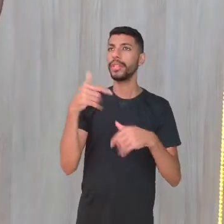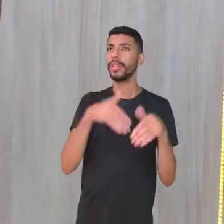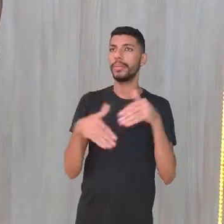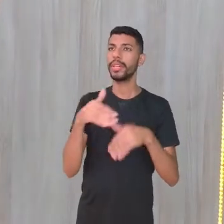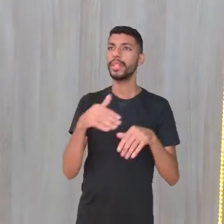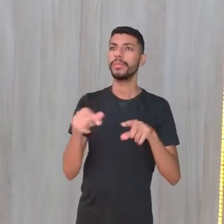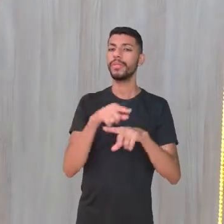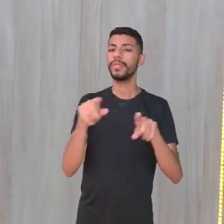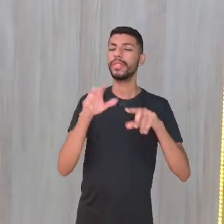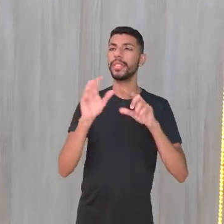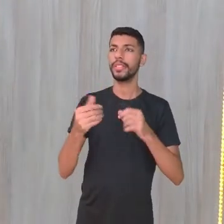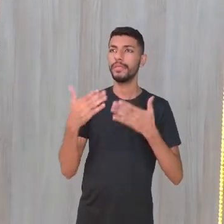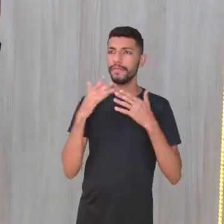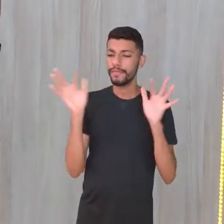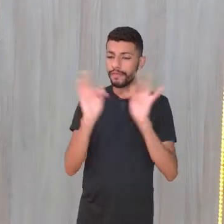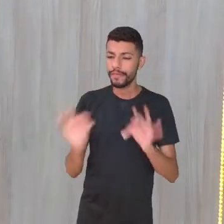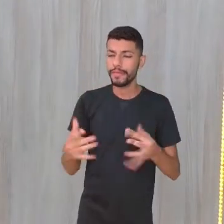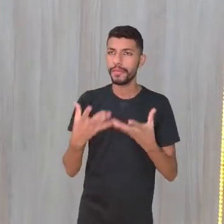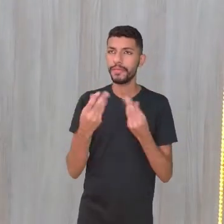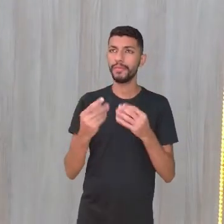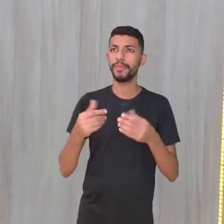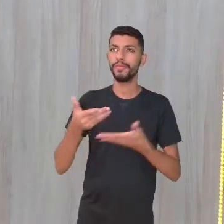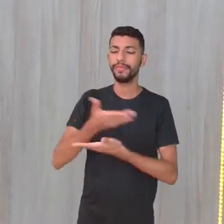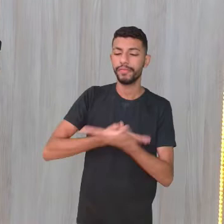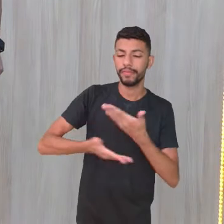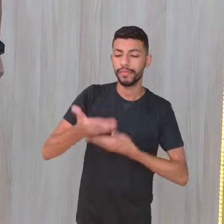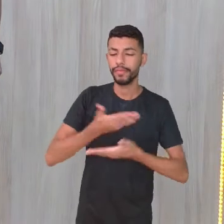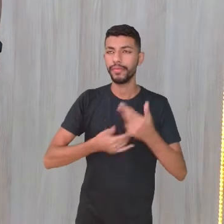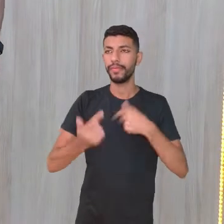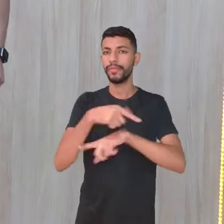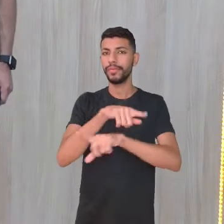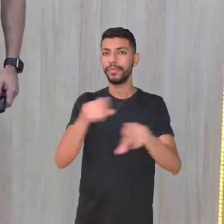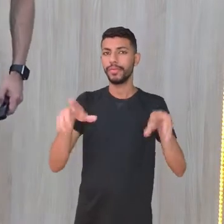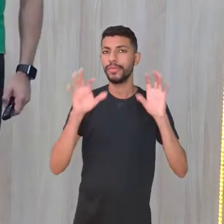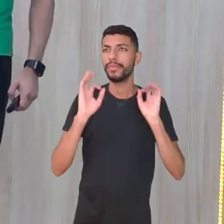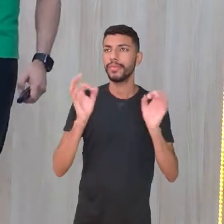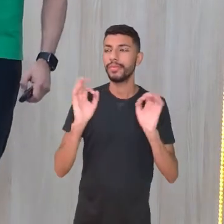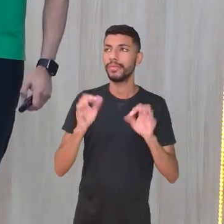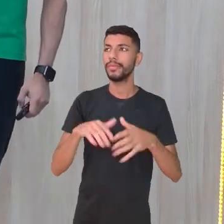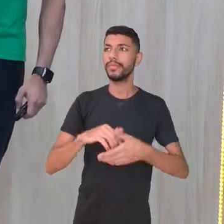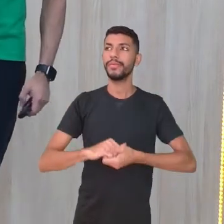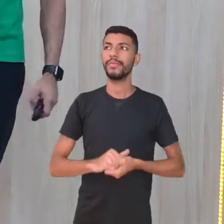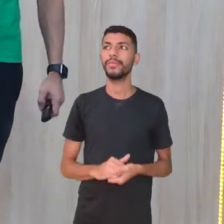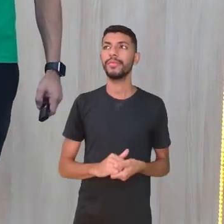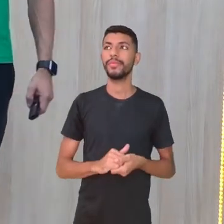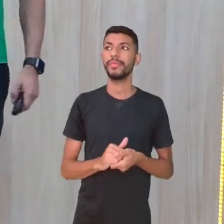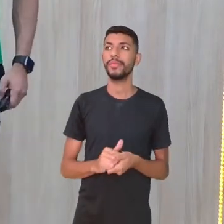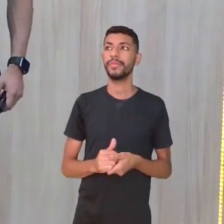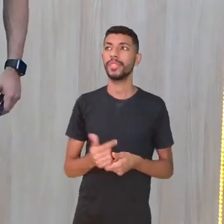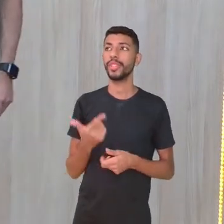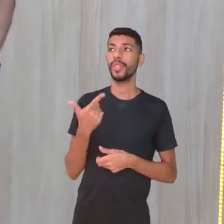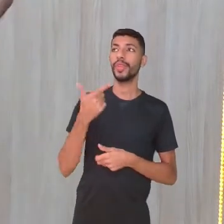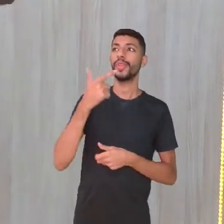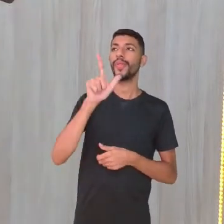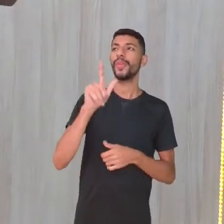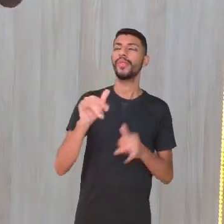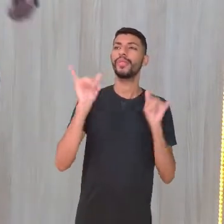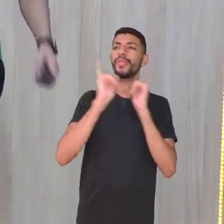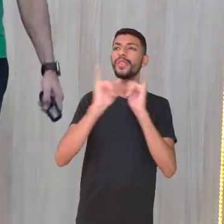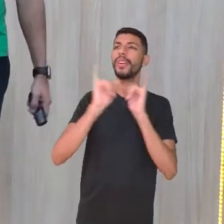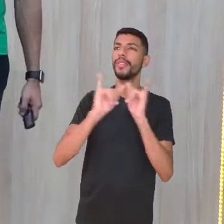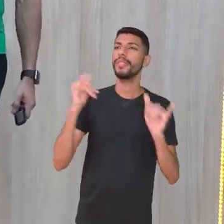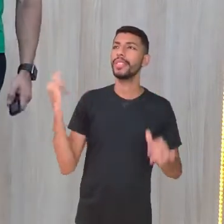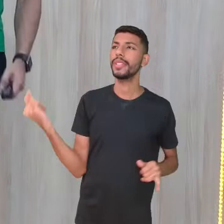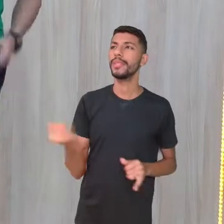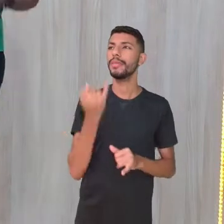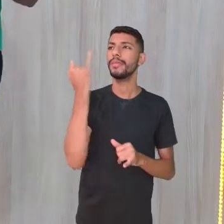chat a gente fica bastante feliz com a interação de vocês, certo? Outro recadinho bastante importante que eu amo